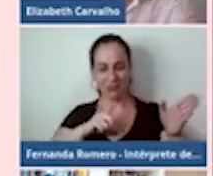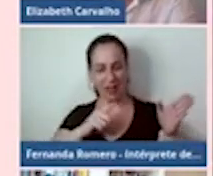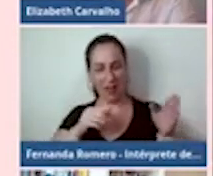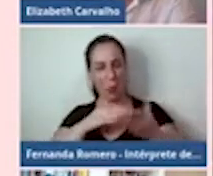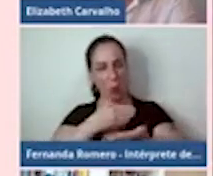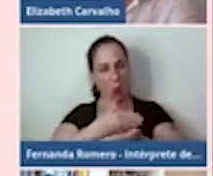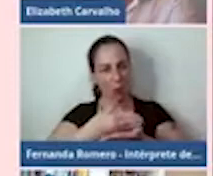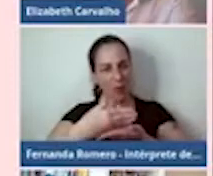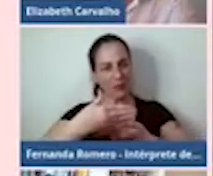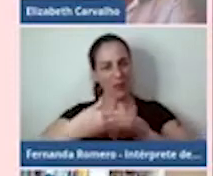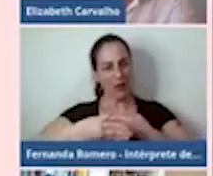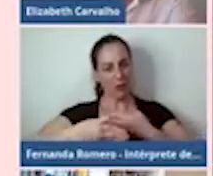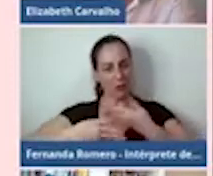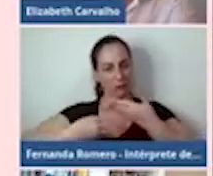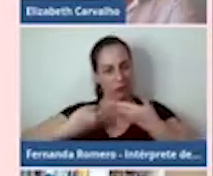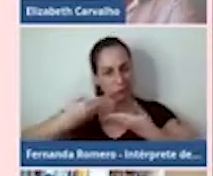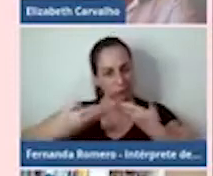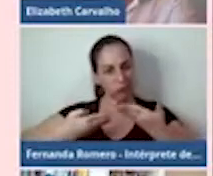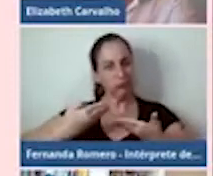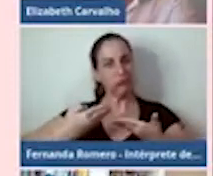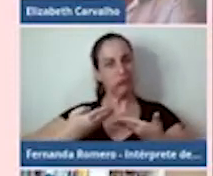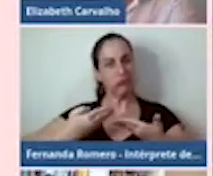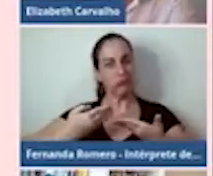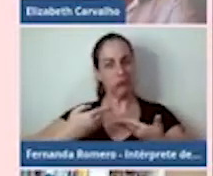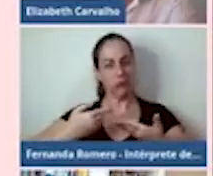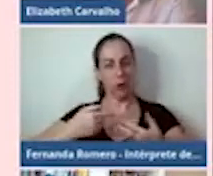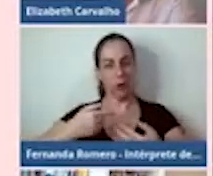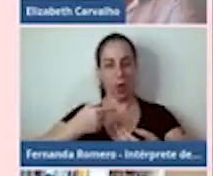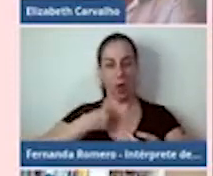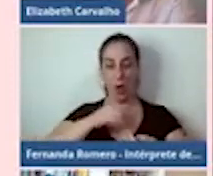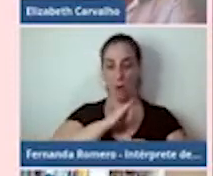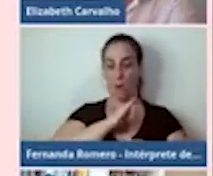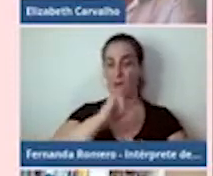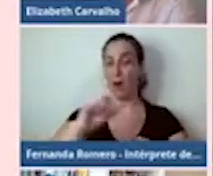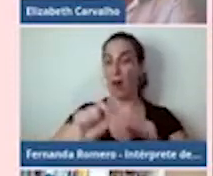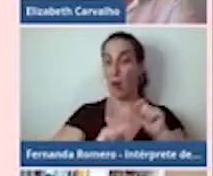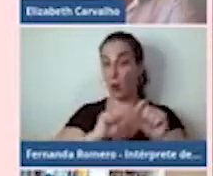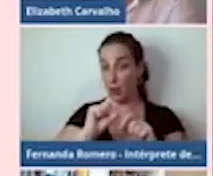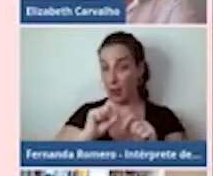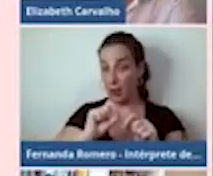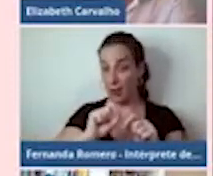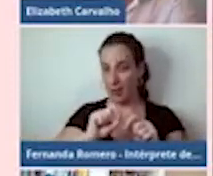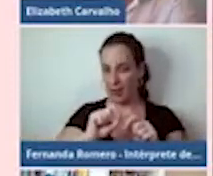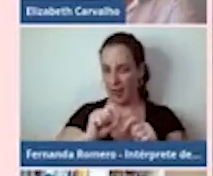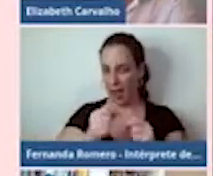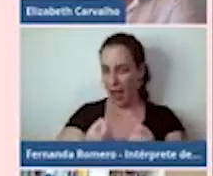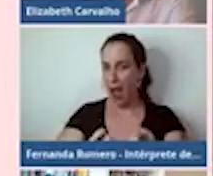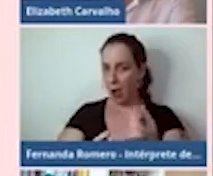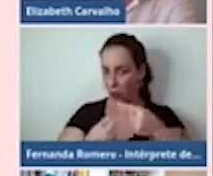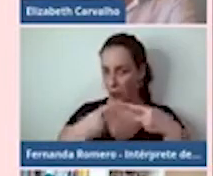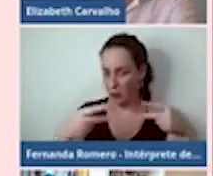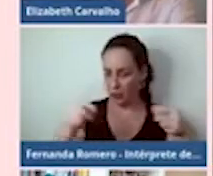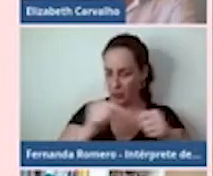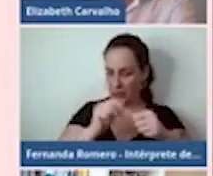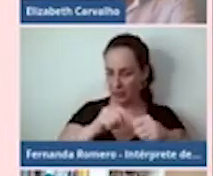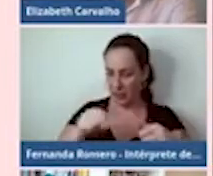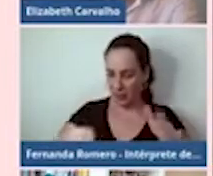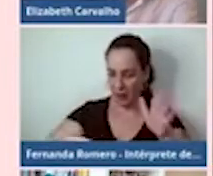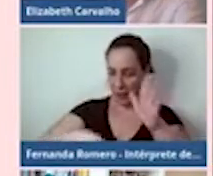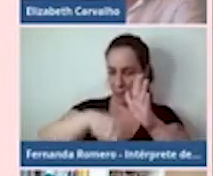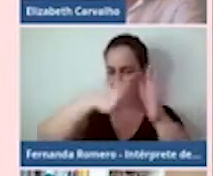passos. Então, o que eu posso dizer para vocês é que fazer certas coisas pela primeira vez